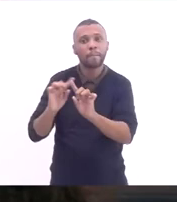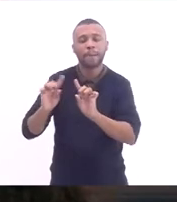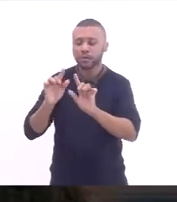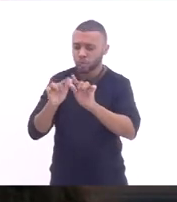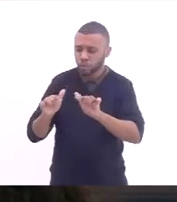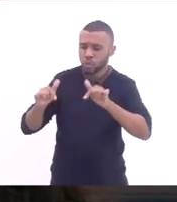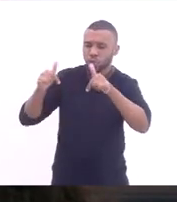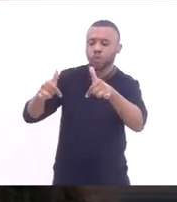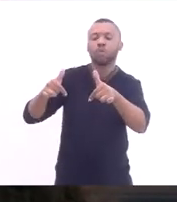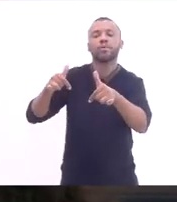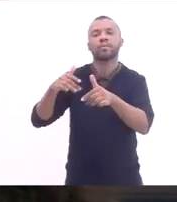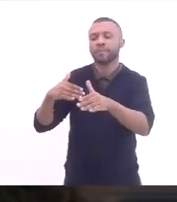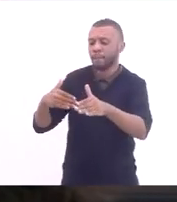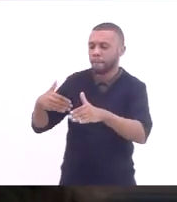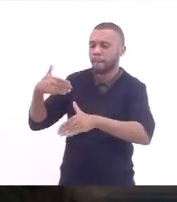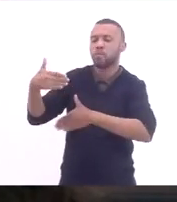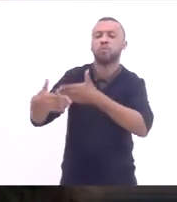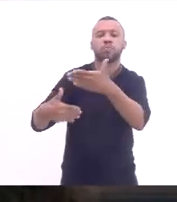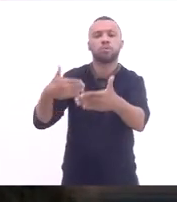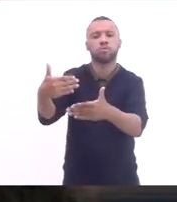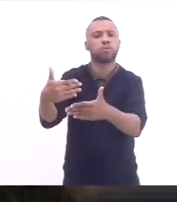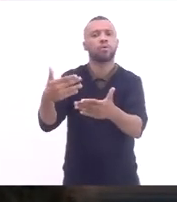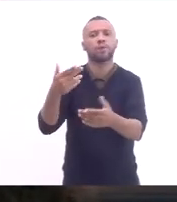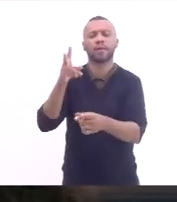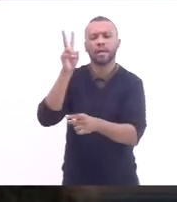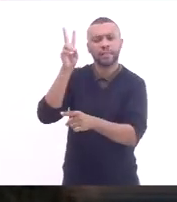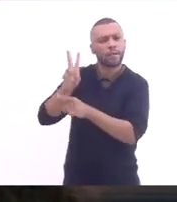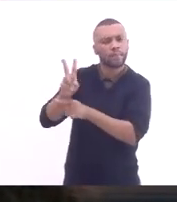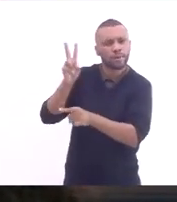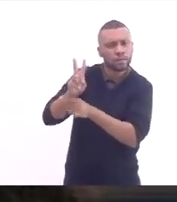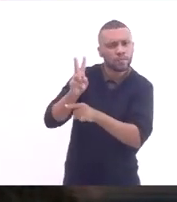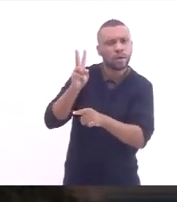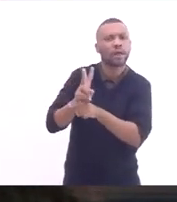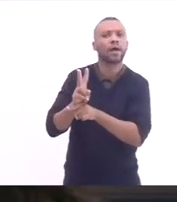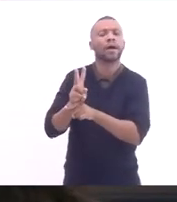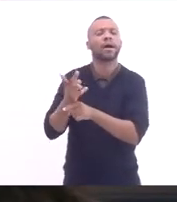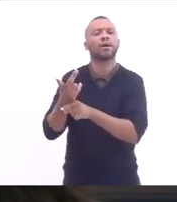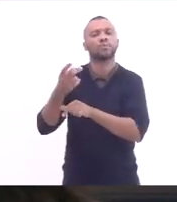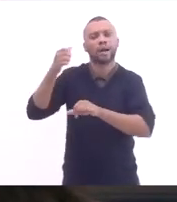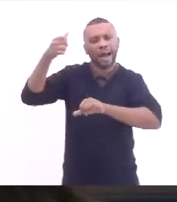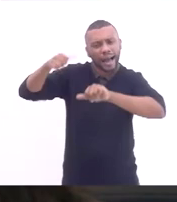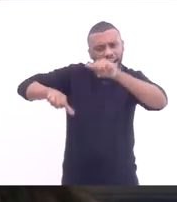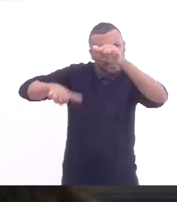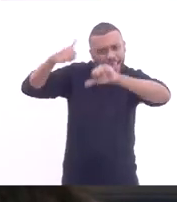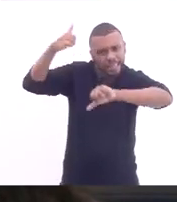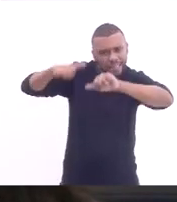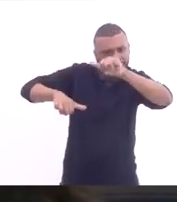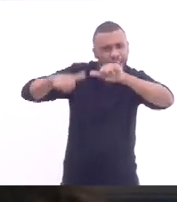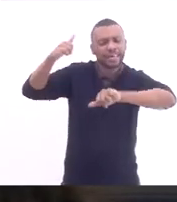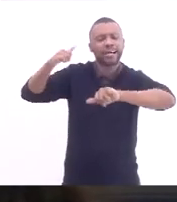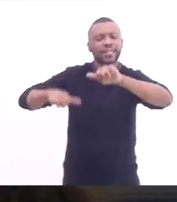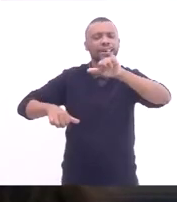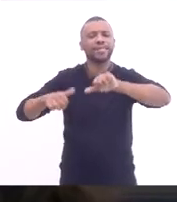esse planejamento andar, ser monitorado, ser analisado, ser